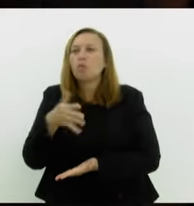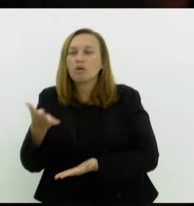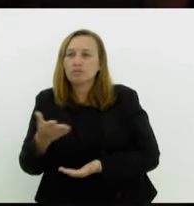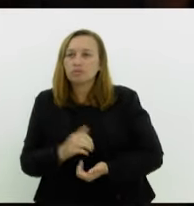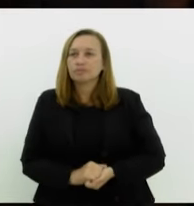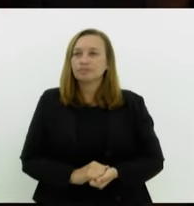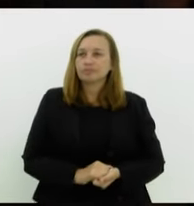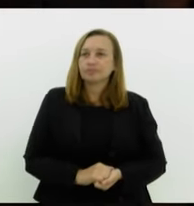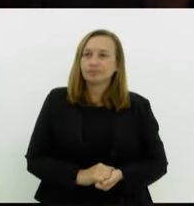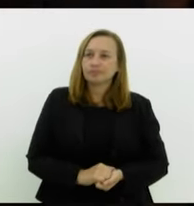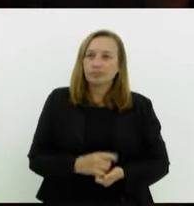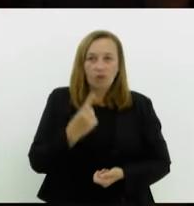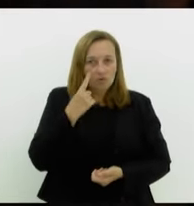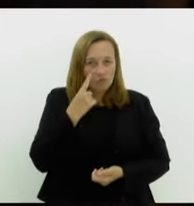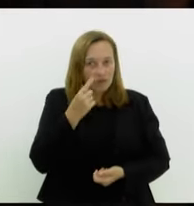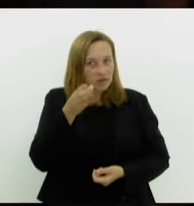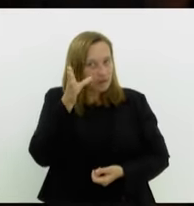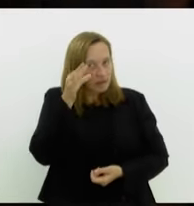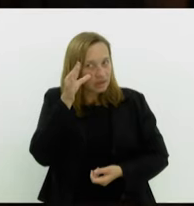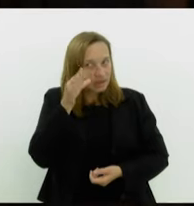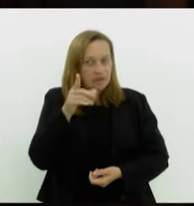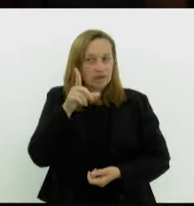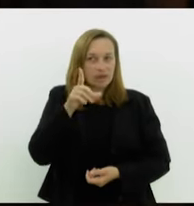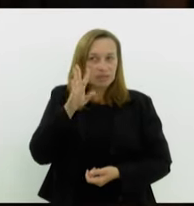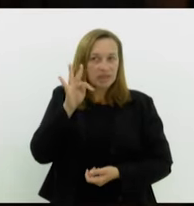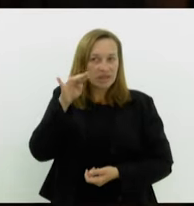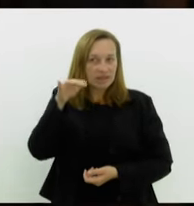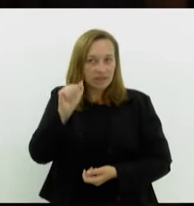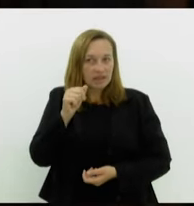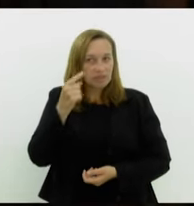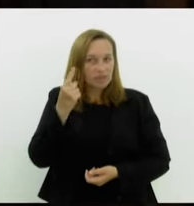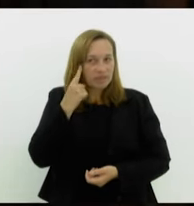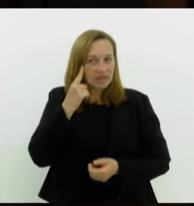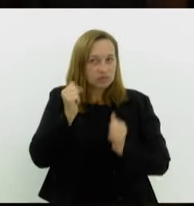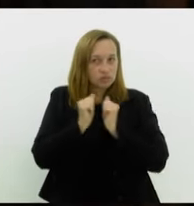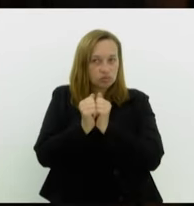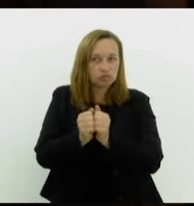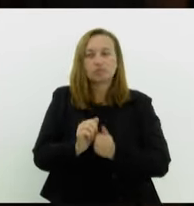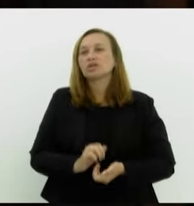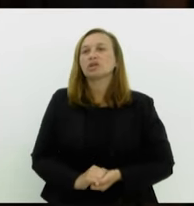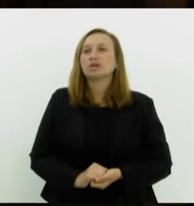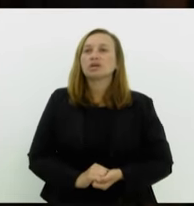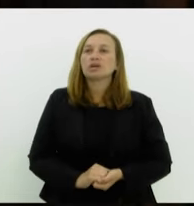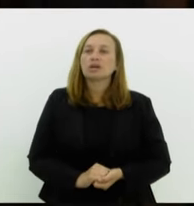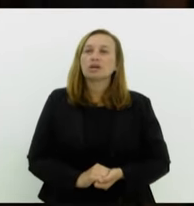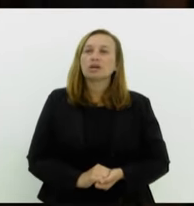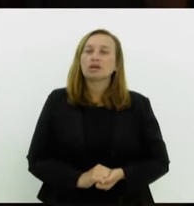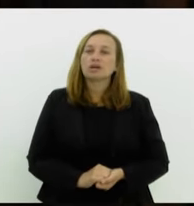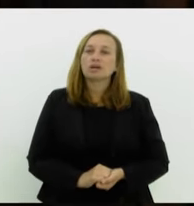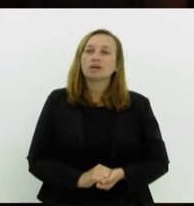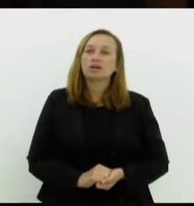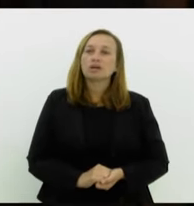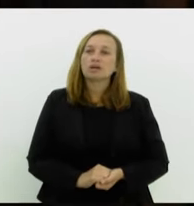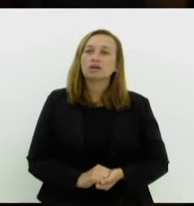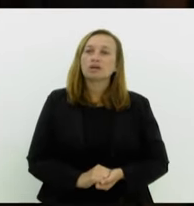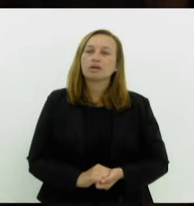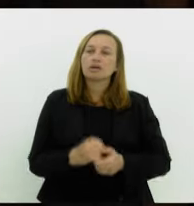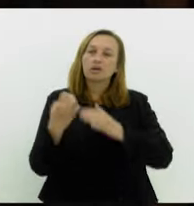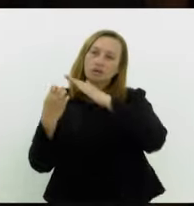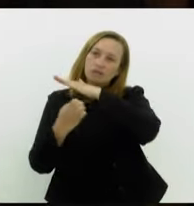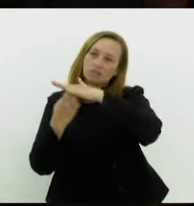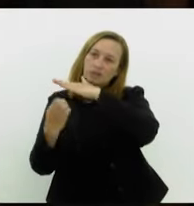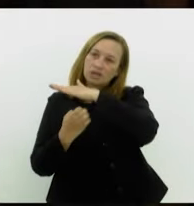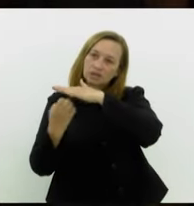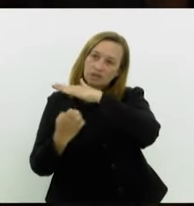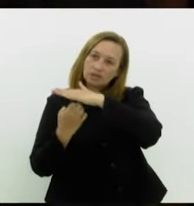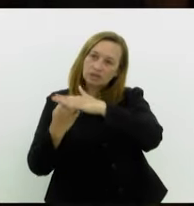números Olha que interessante Benedita isso é um negócio pra gente pensar juntas mulher empresas que